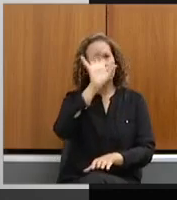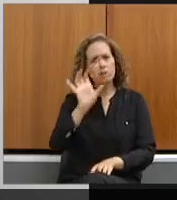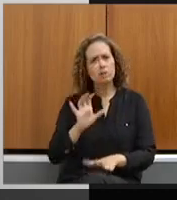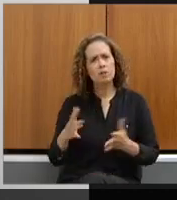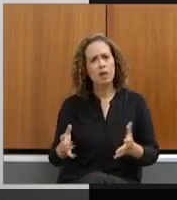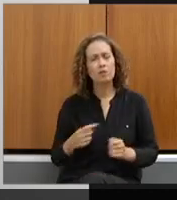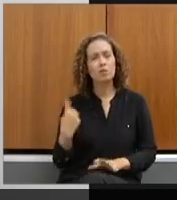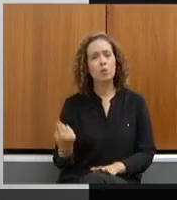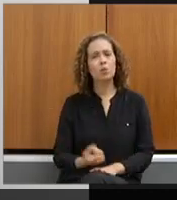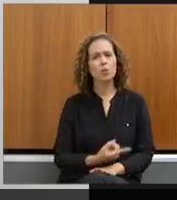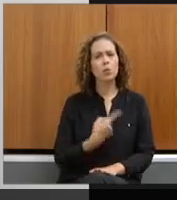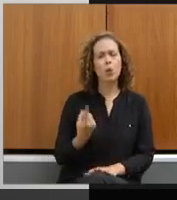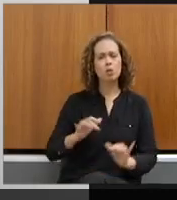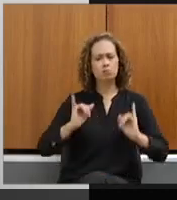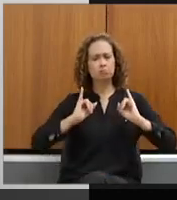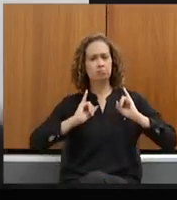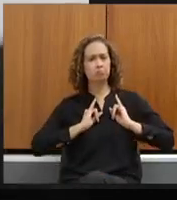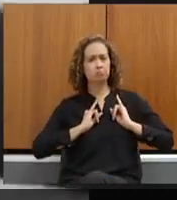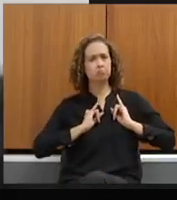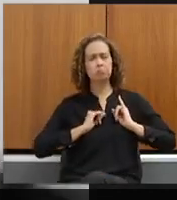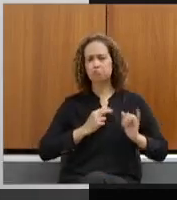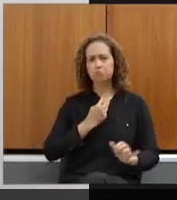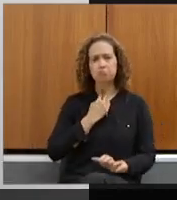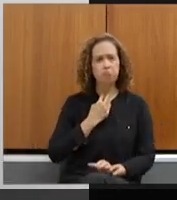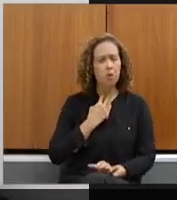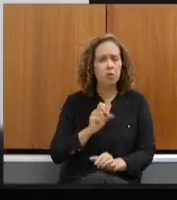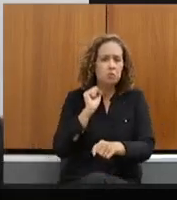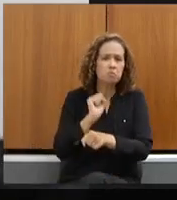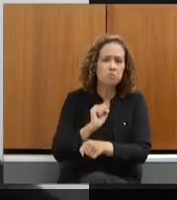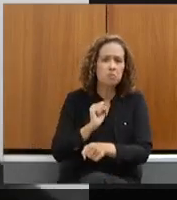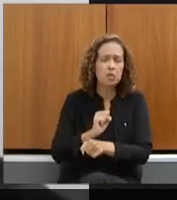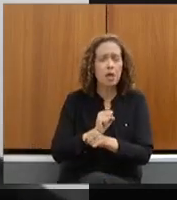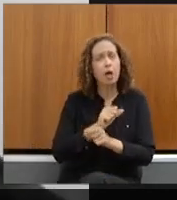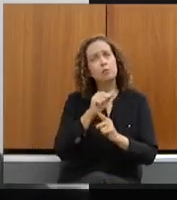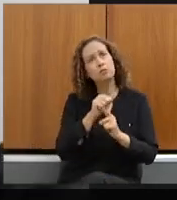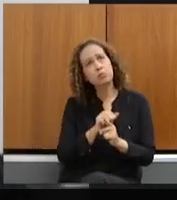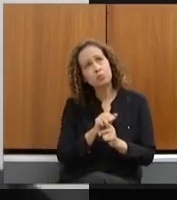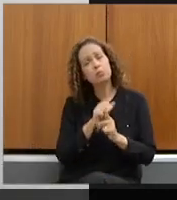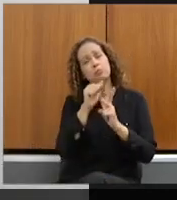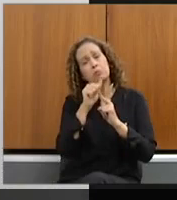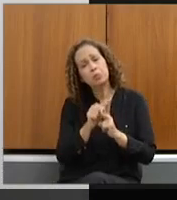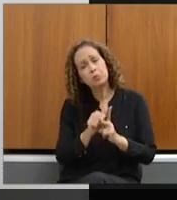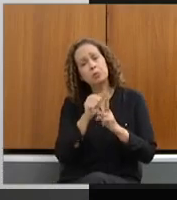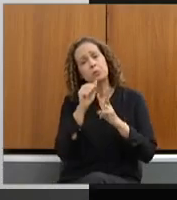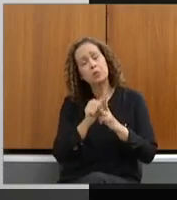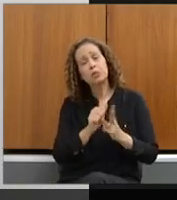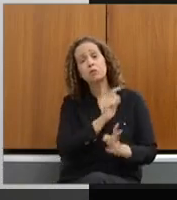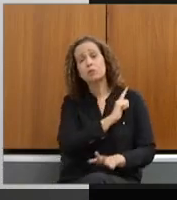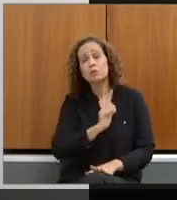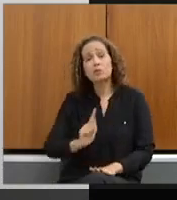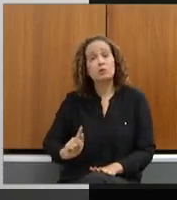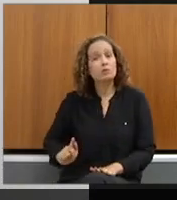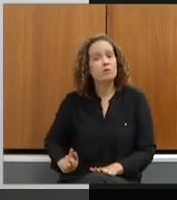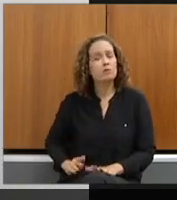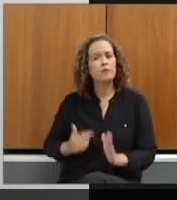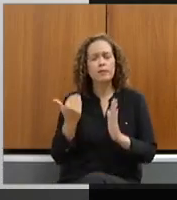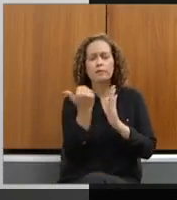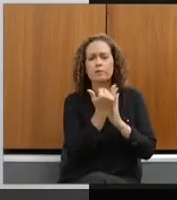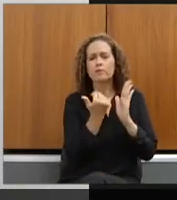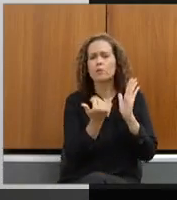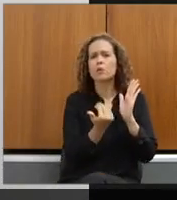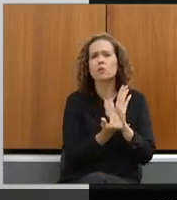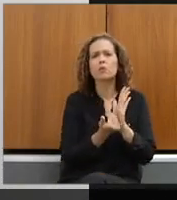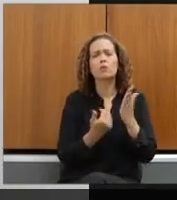precisa não podemos ficar de braços cruzados aguardando a cada mês o governo diminui a projeção da